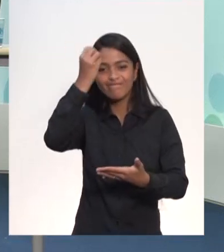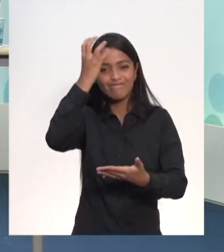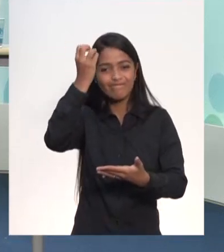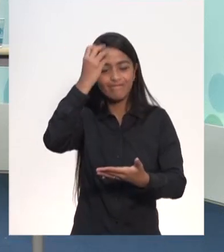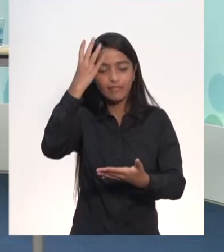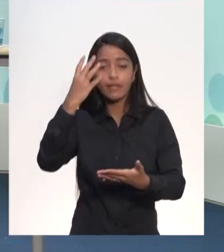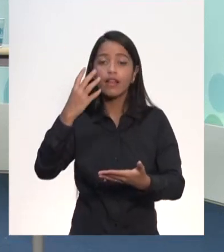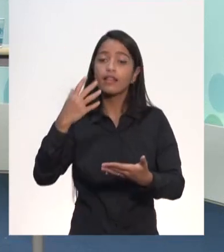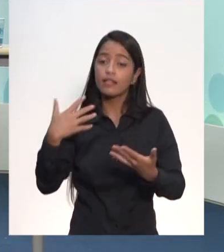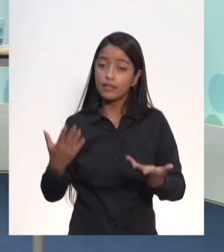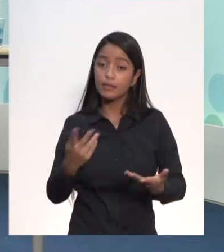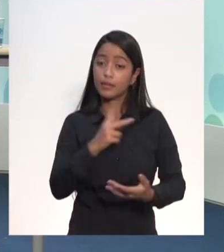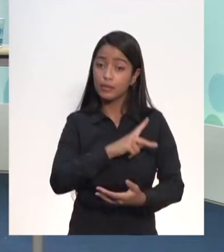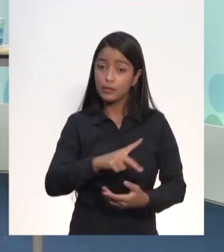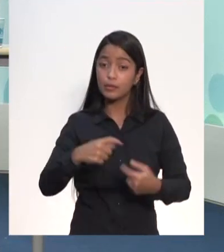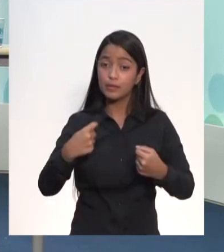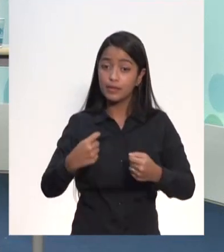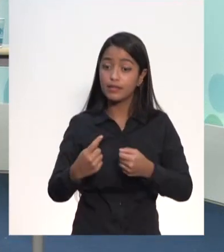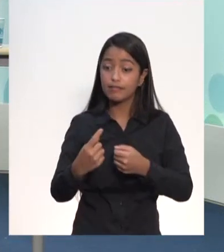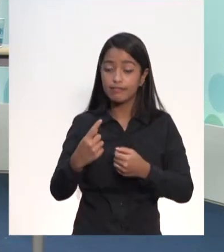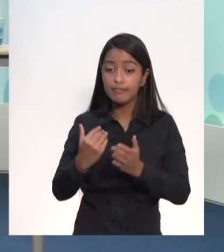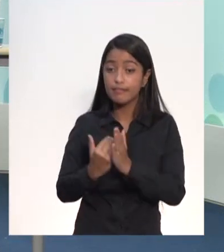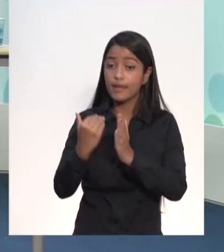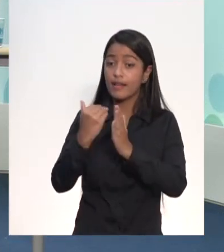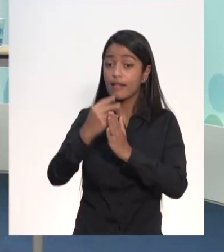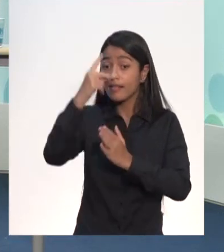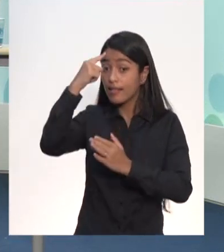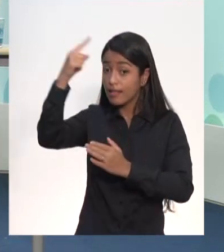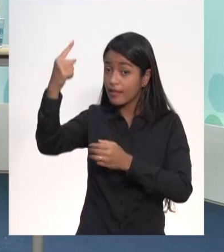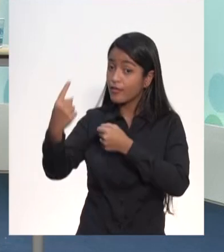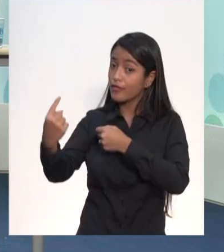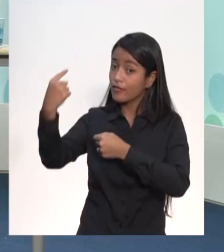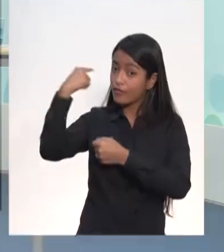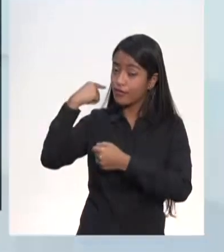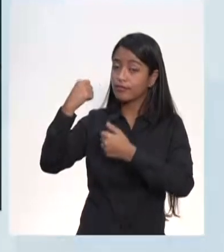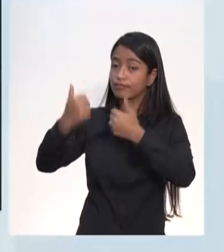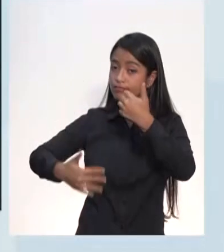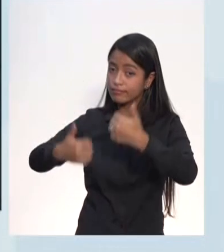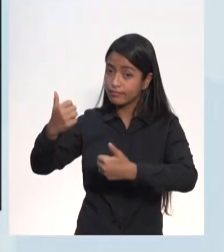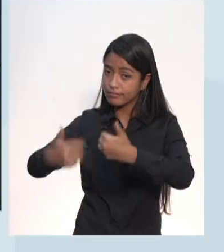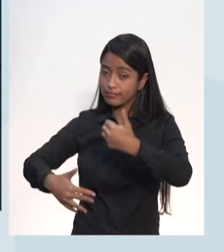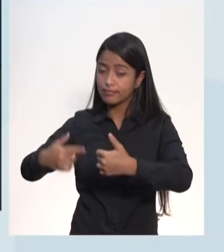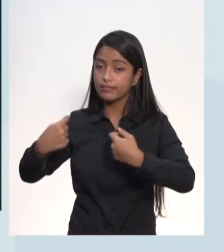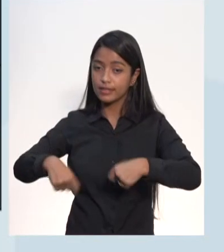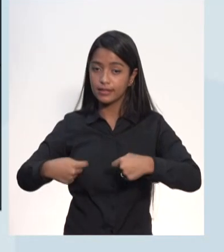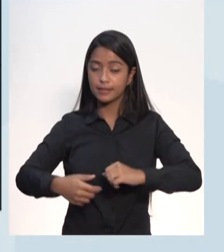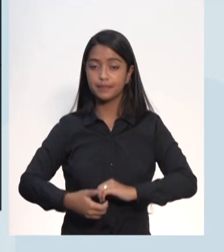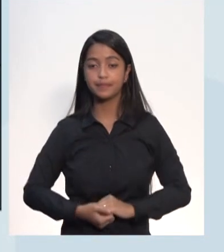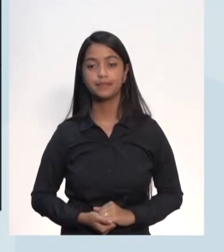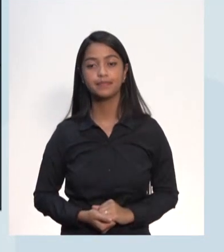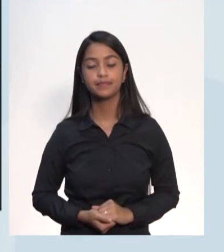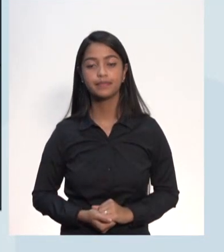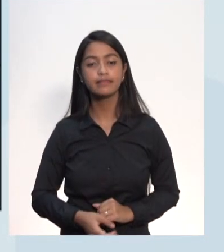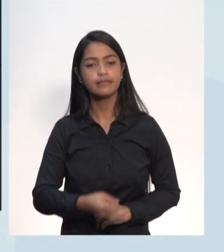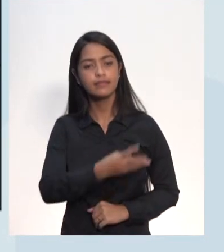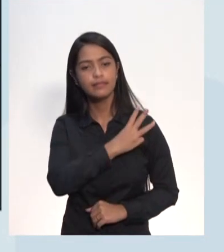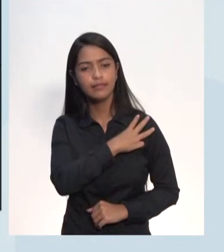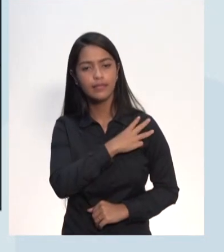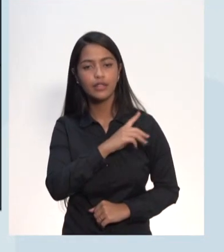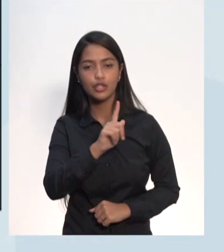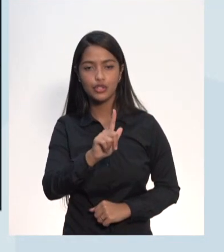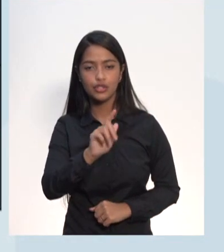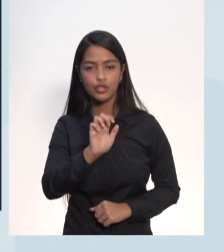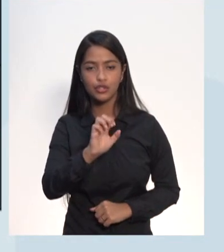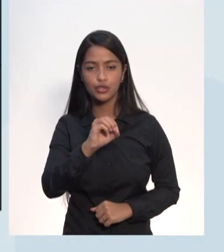dar uma retomada em alguns conceitos básicos. E no caso da terceira série, geometria analítica, é uma ferramenta que